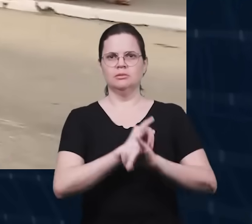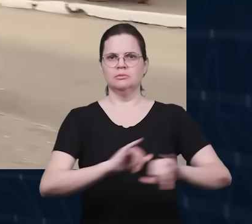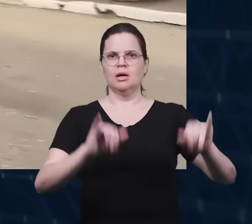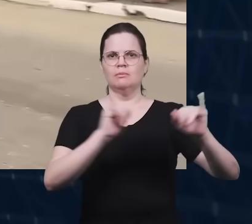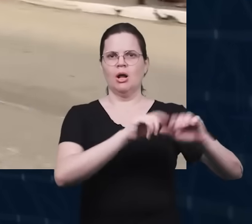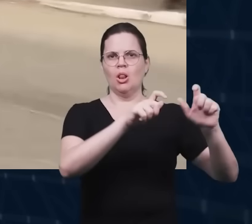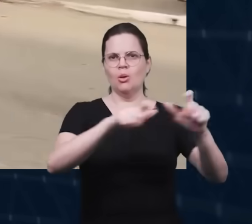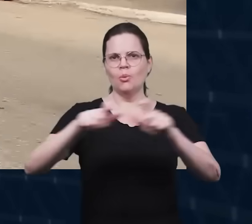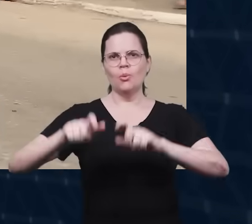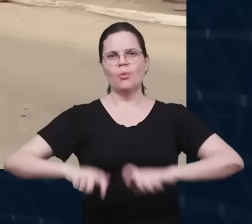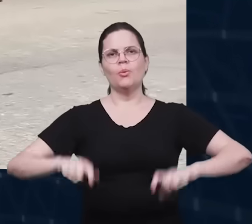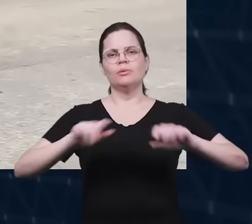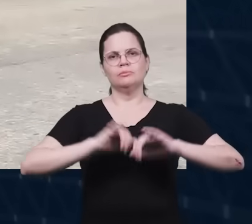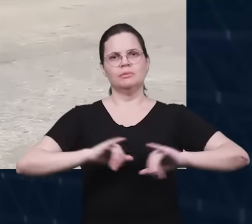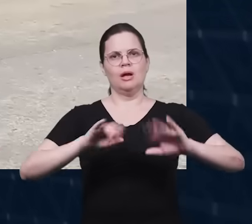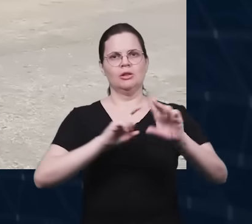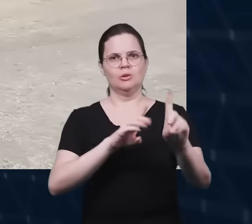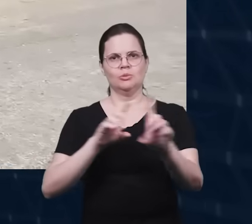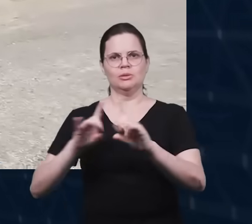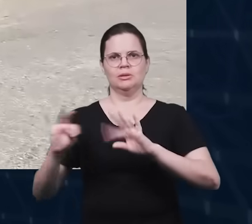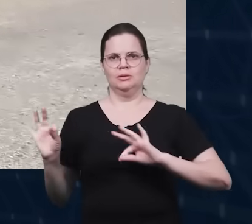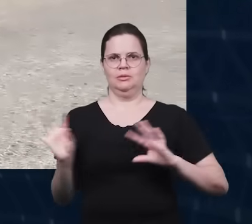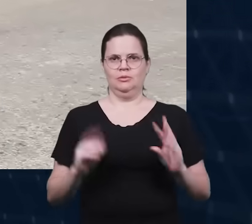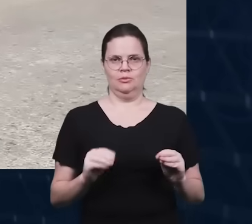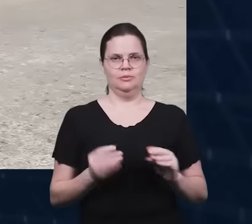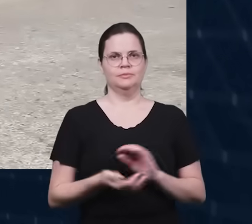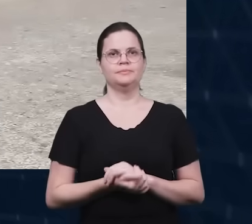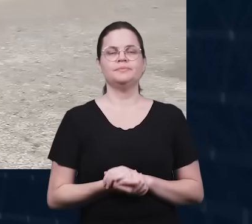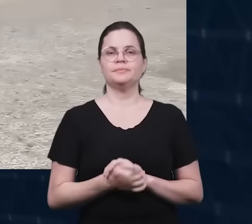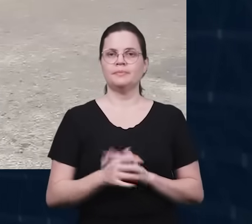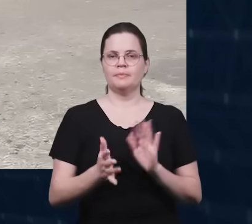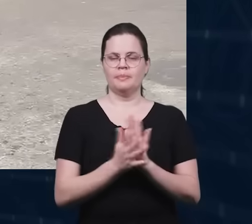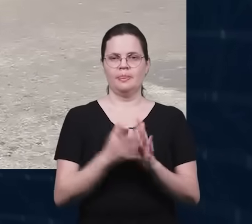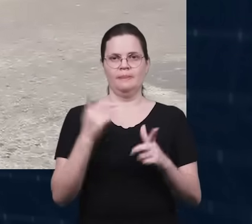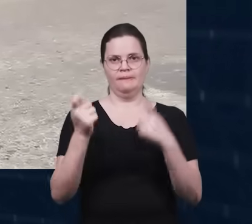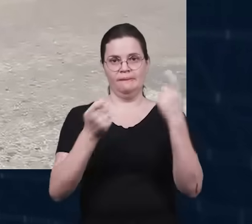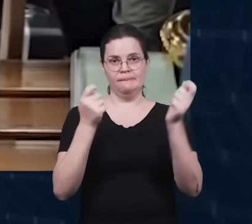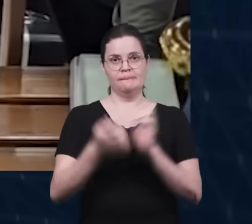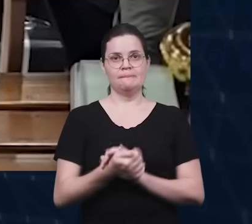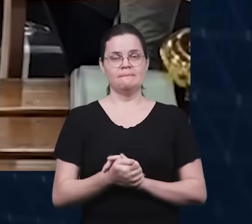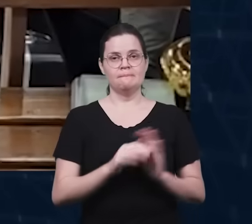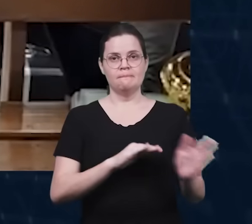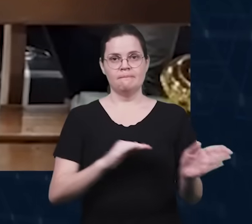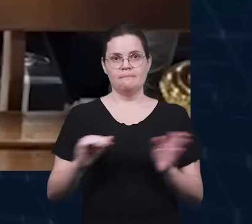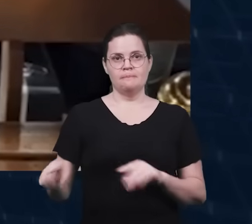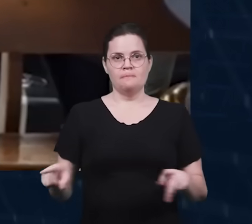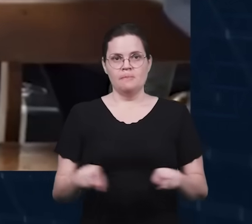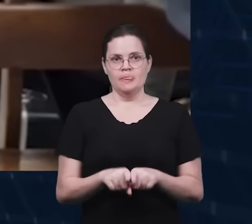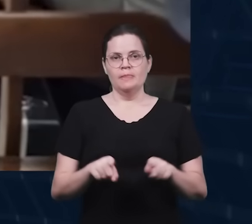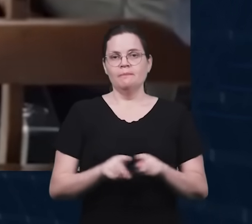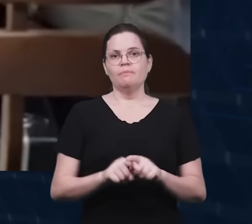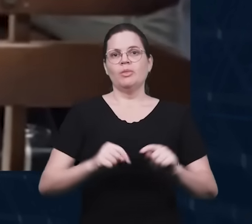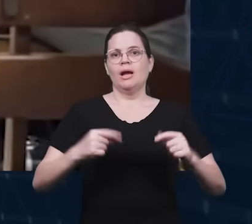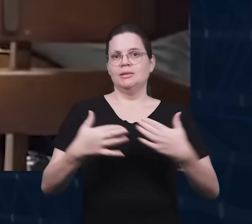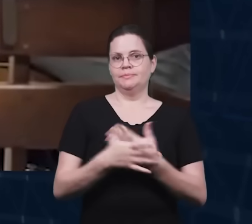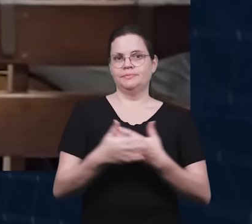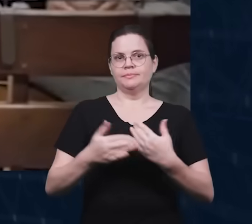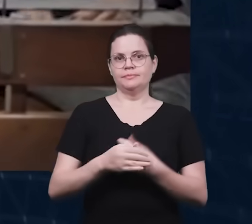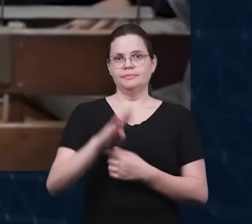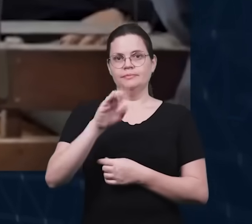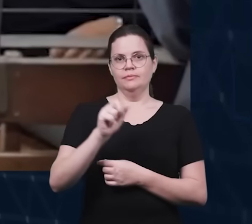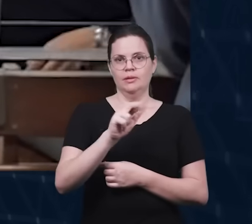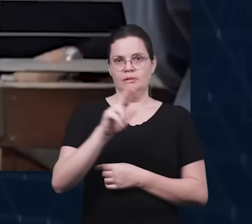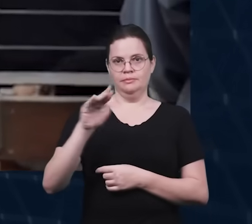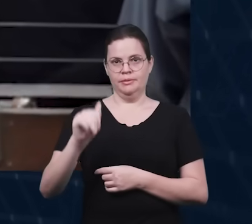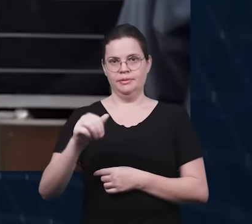os lugares e levando o evangelho eterno a todos. Louvado seja o nome do Senhor. A cidade de Barra Mansa foi impactada pelo mover